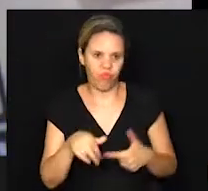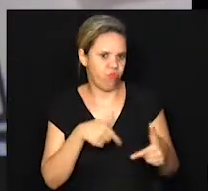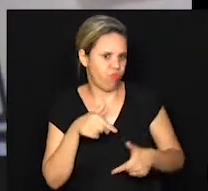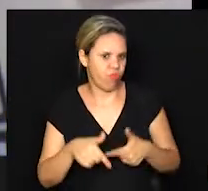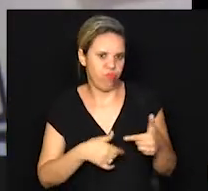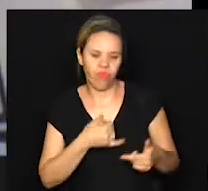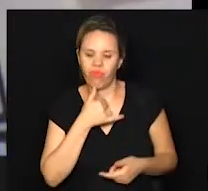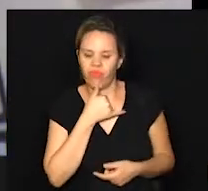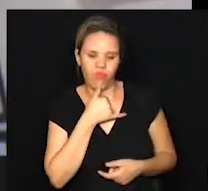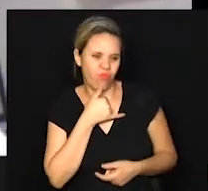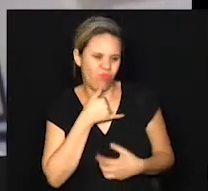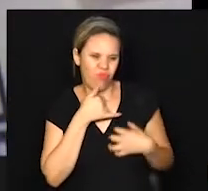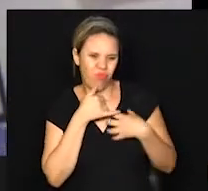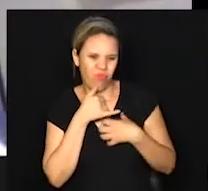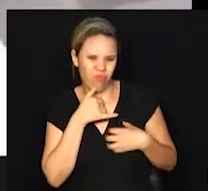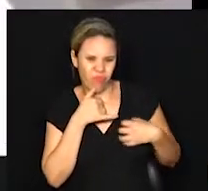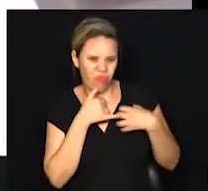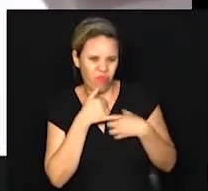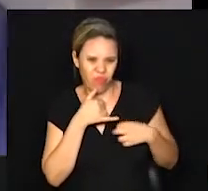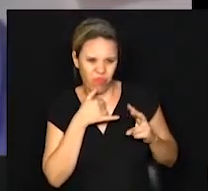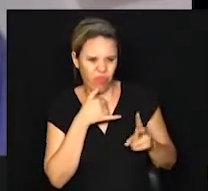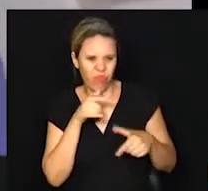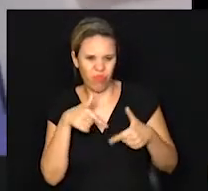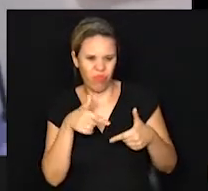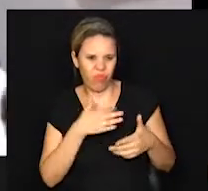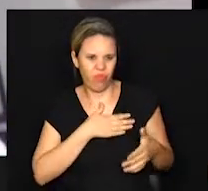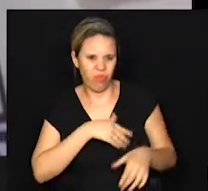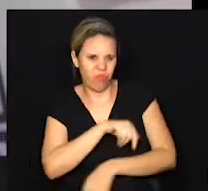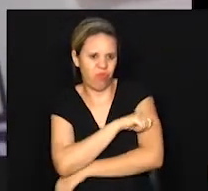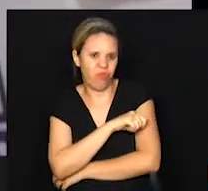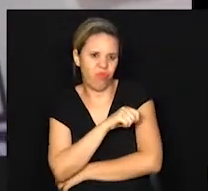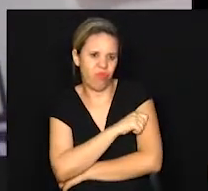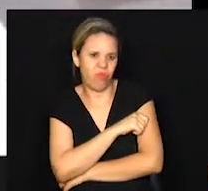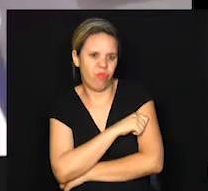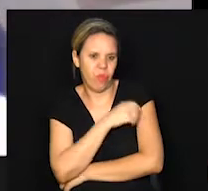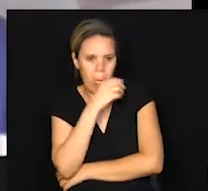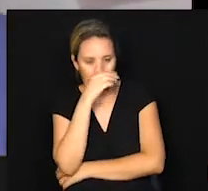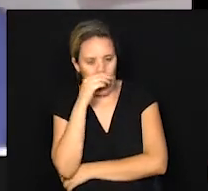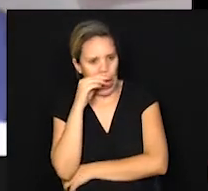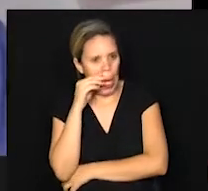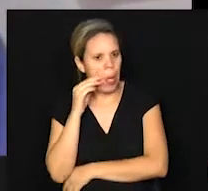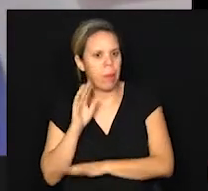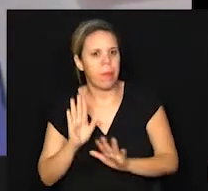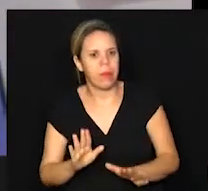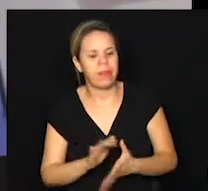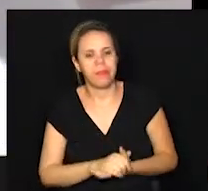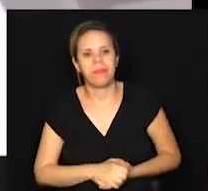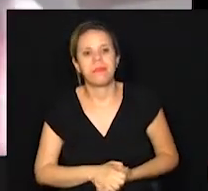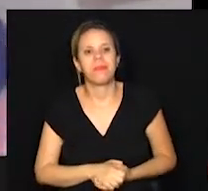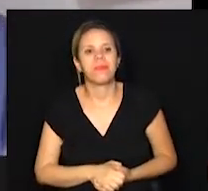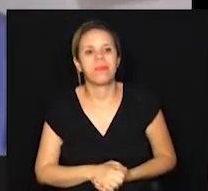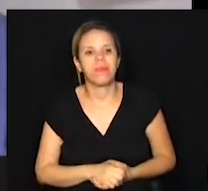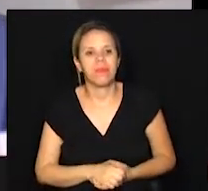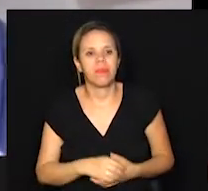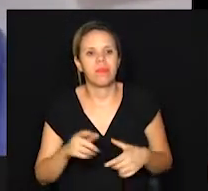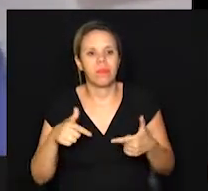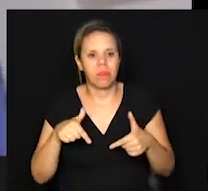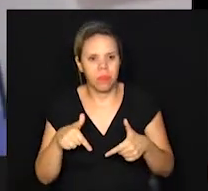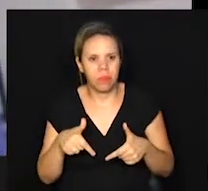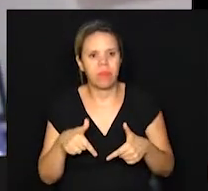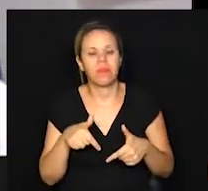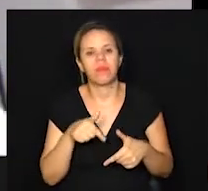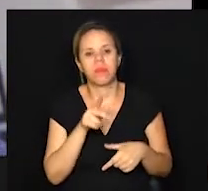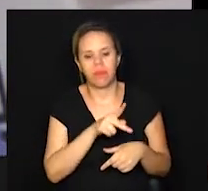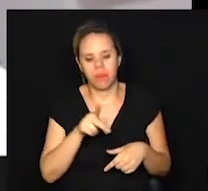profunda tristeza não poder continuar trabalhando com os meus alunos. É um ato muito nobre atuar no setor da